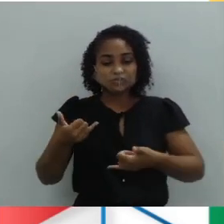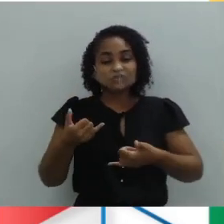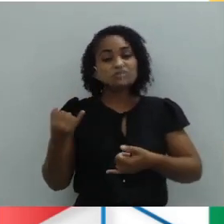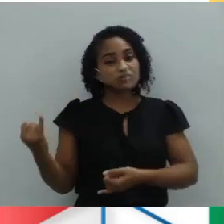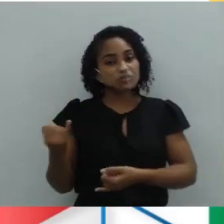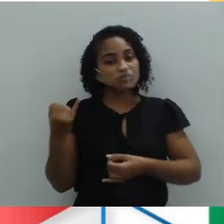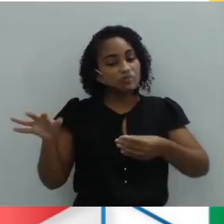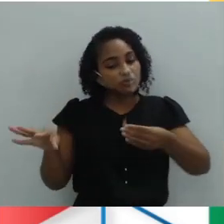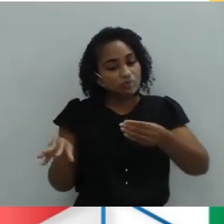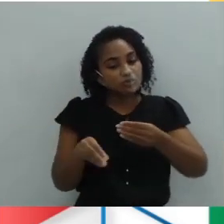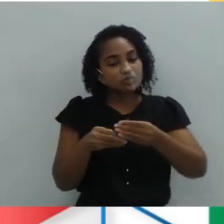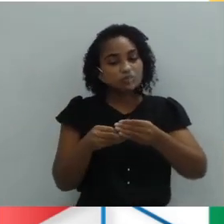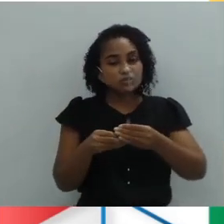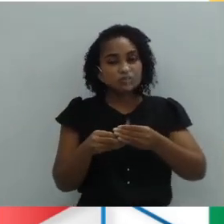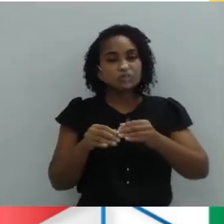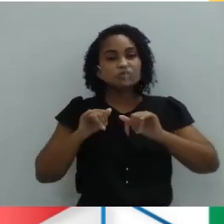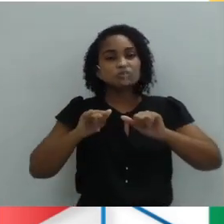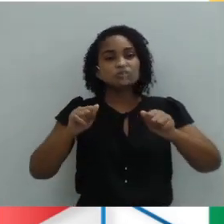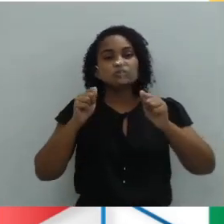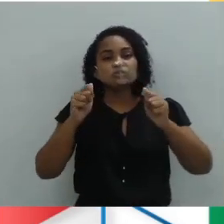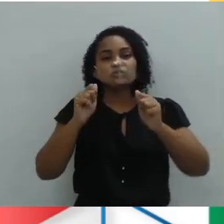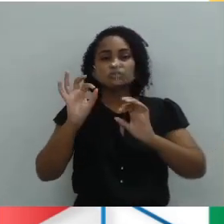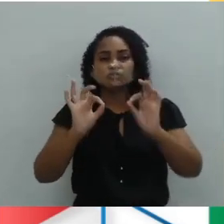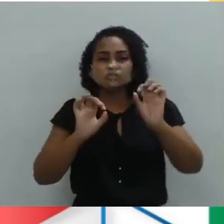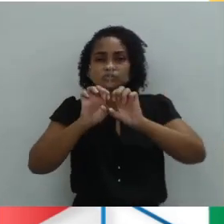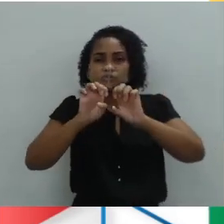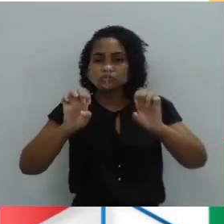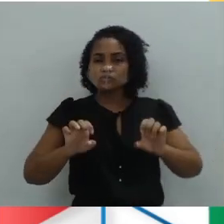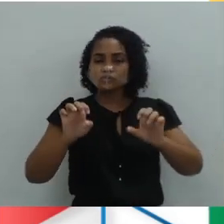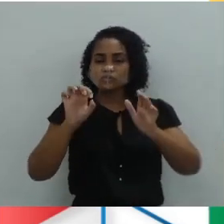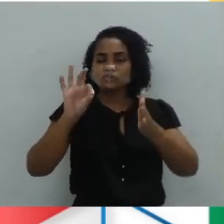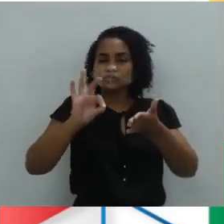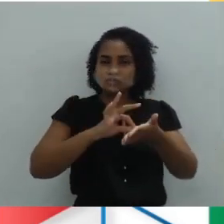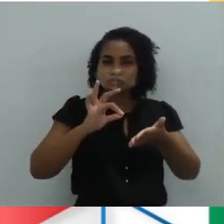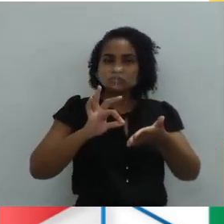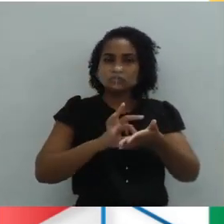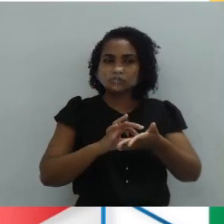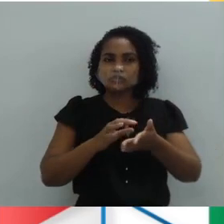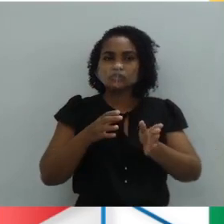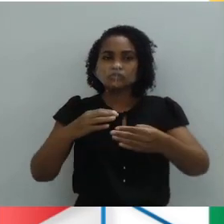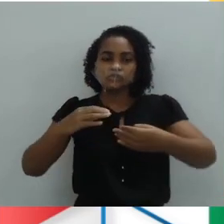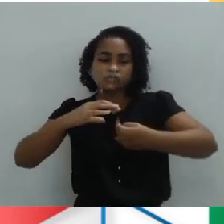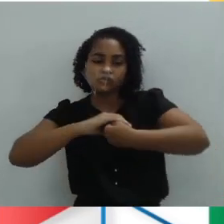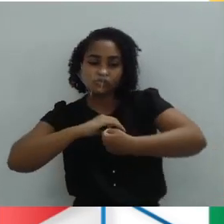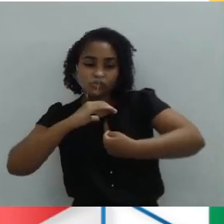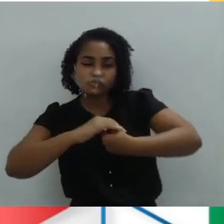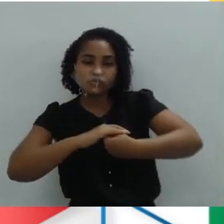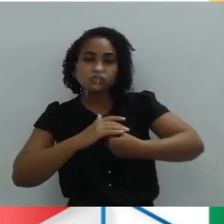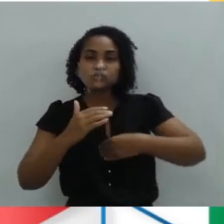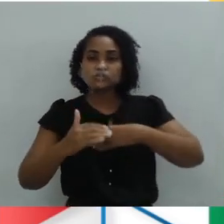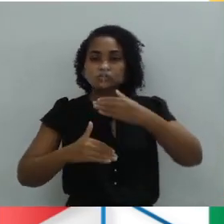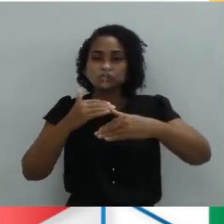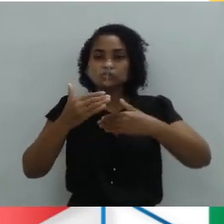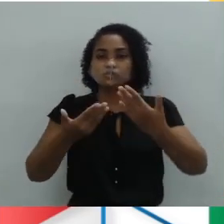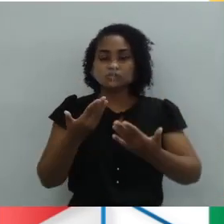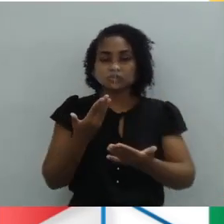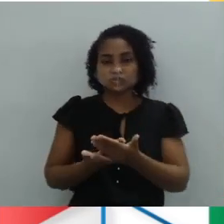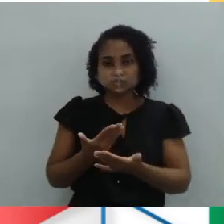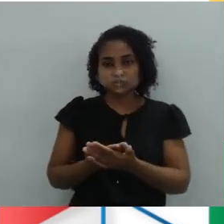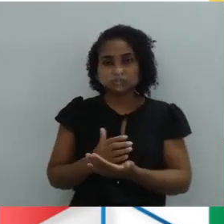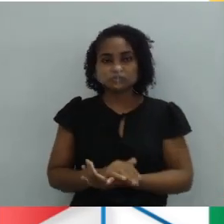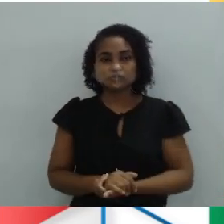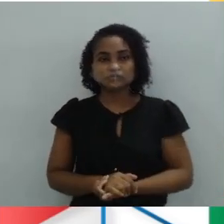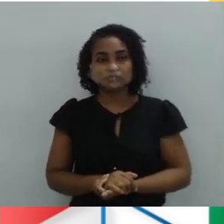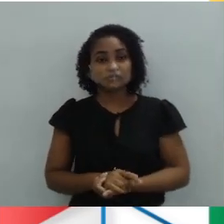reivindicação e elaborar a estrutura de um abaixo-assinado a partir das orientações dadas no desenvolvimento